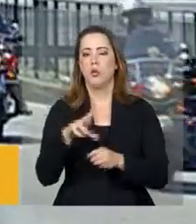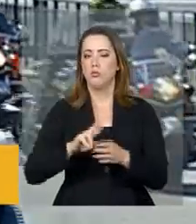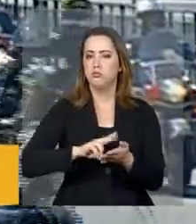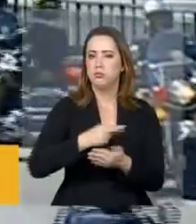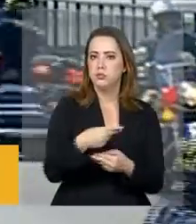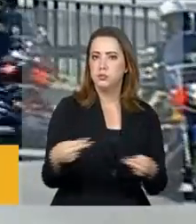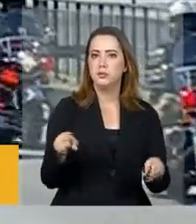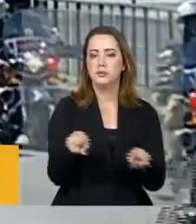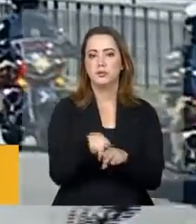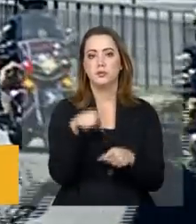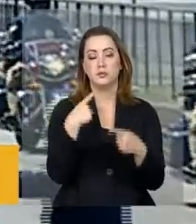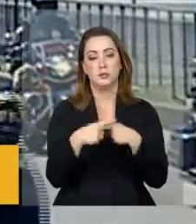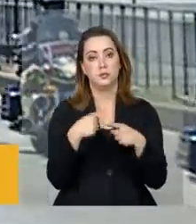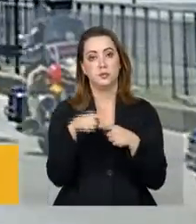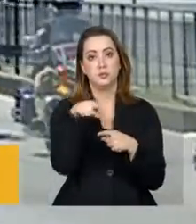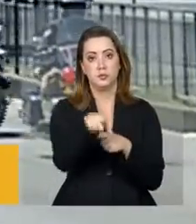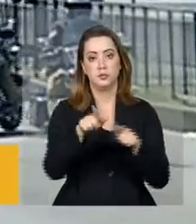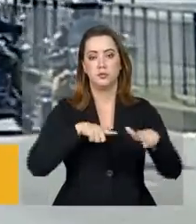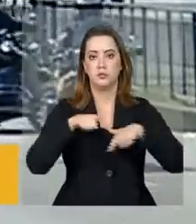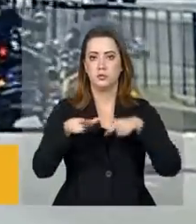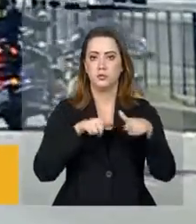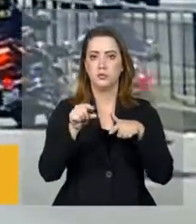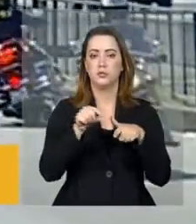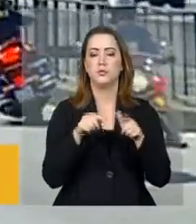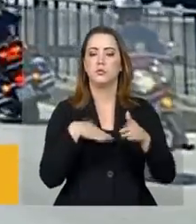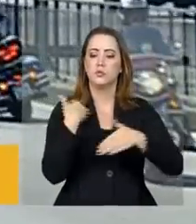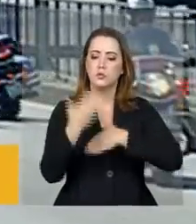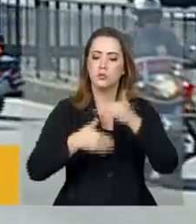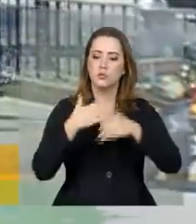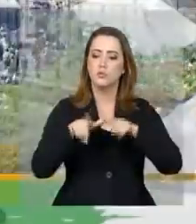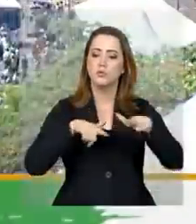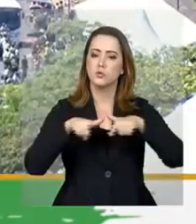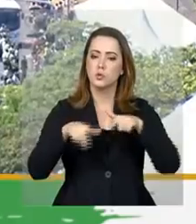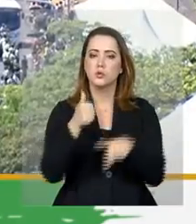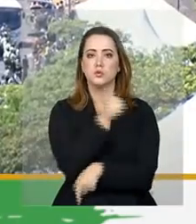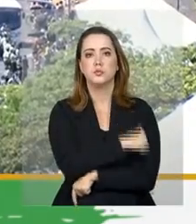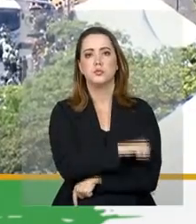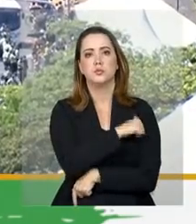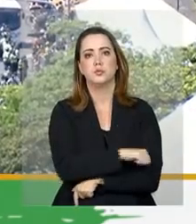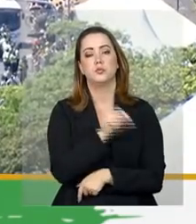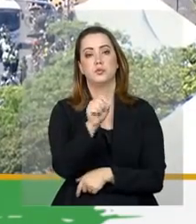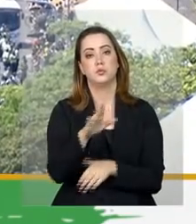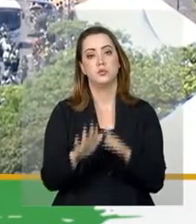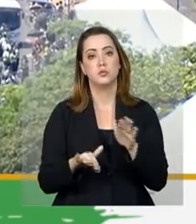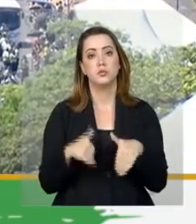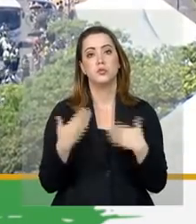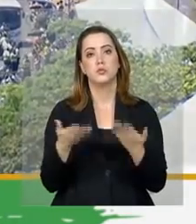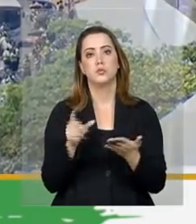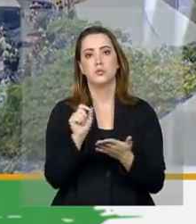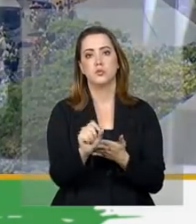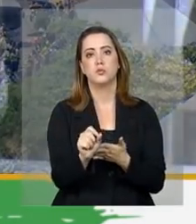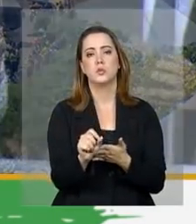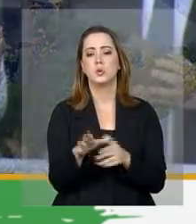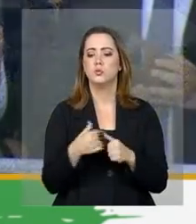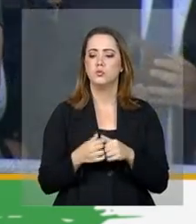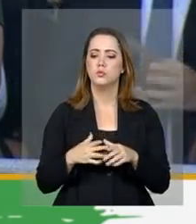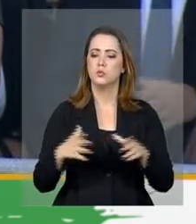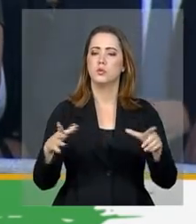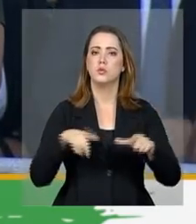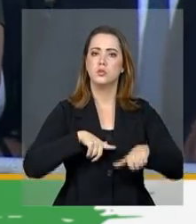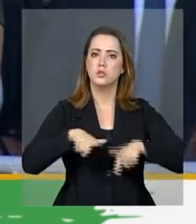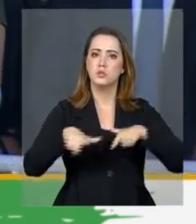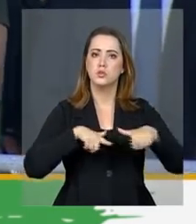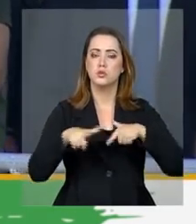das atividades que são desenvolvidas no Rio de Janeiro. Então, um grande trabalho agora nos